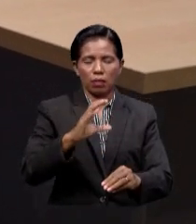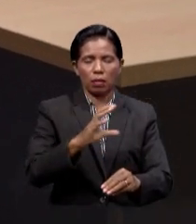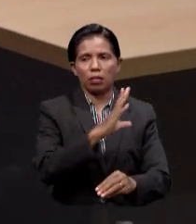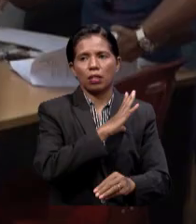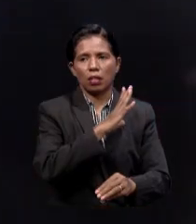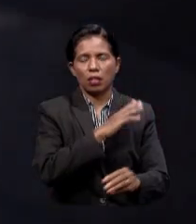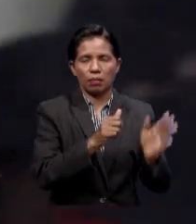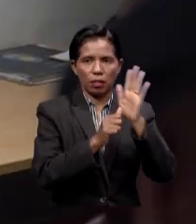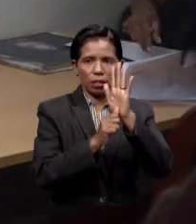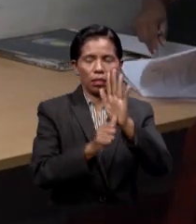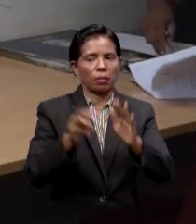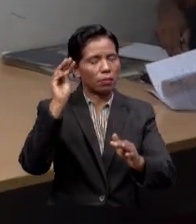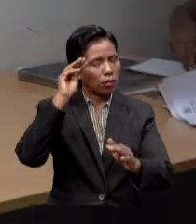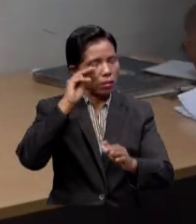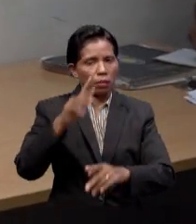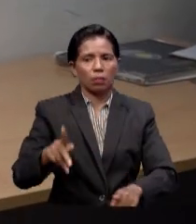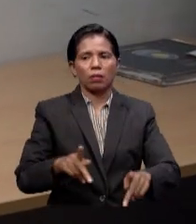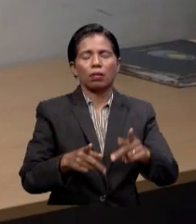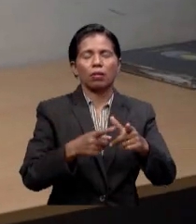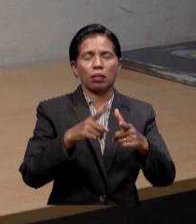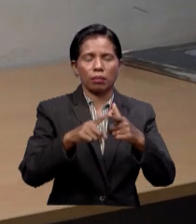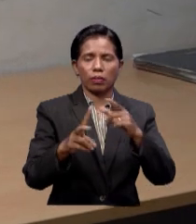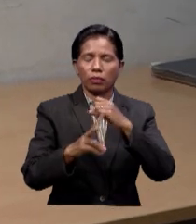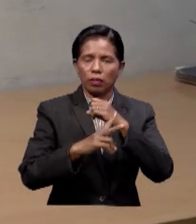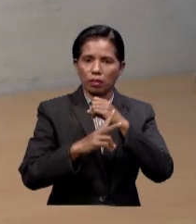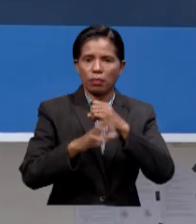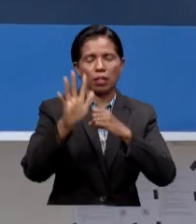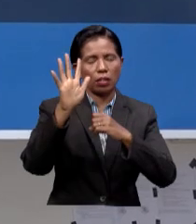apresenta ao Ministério Público, depois vítima na Lima